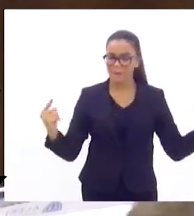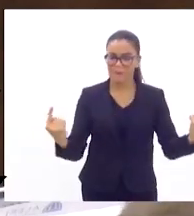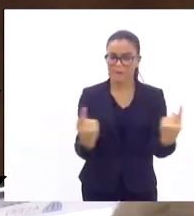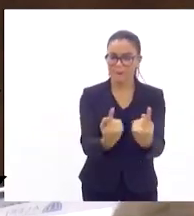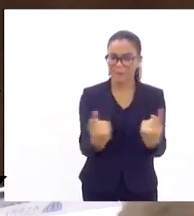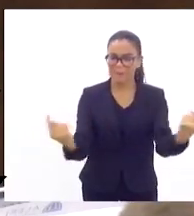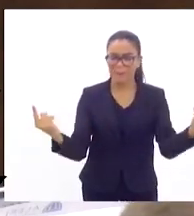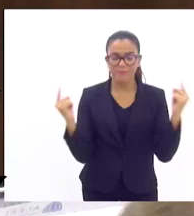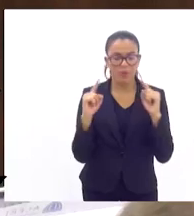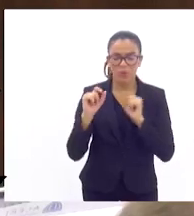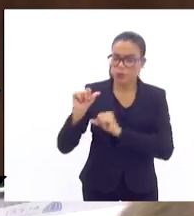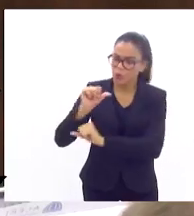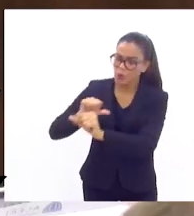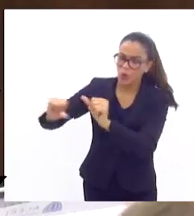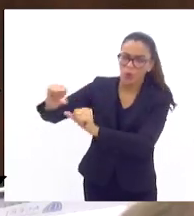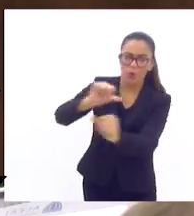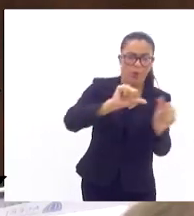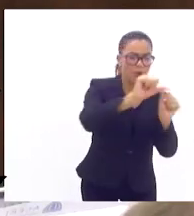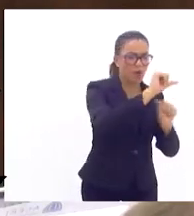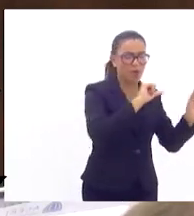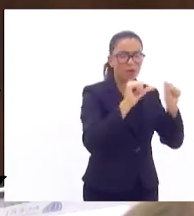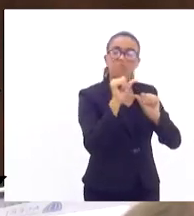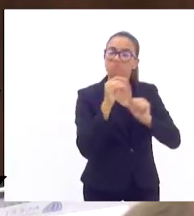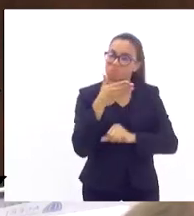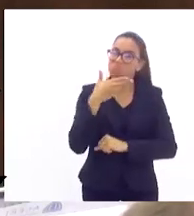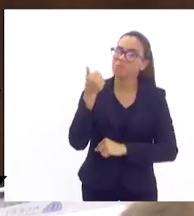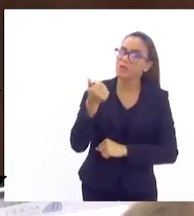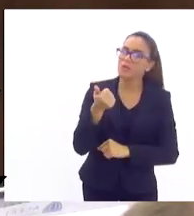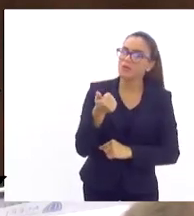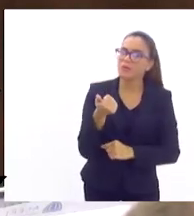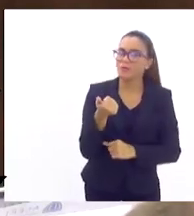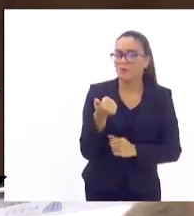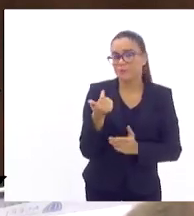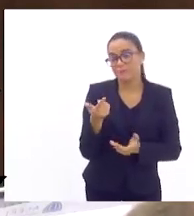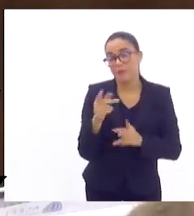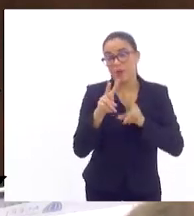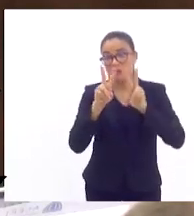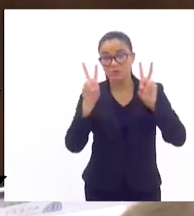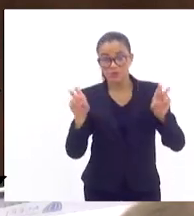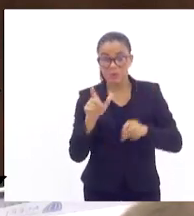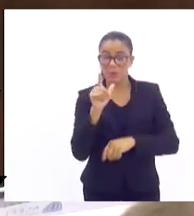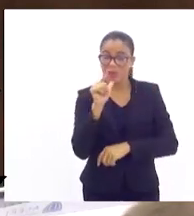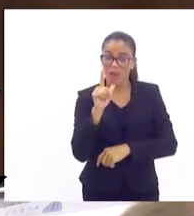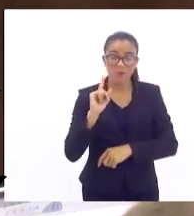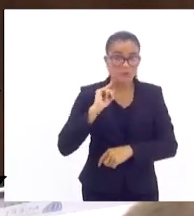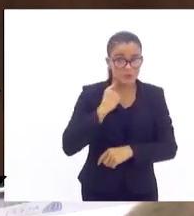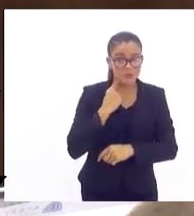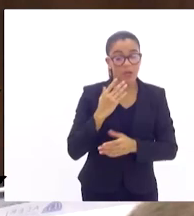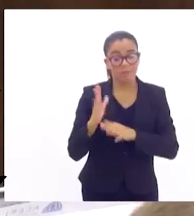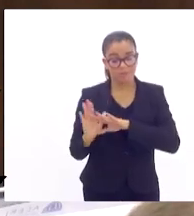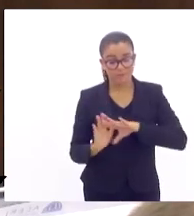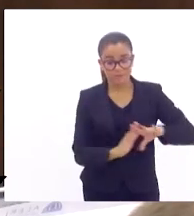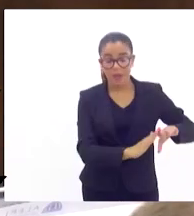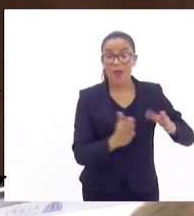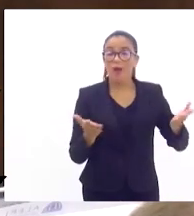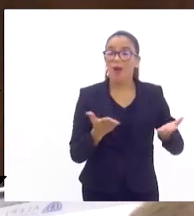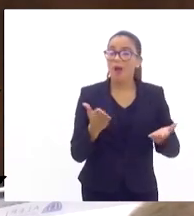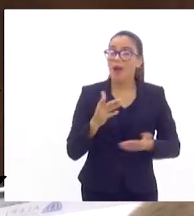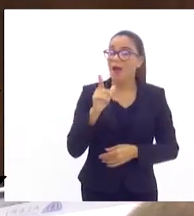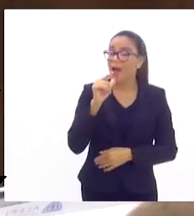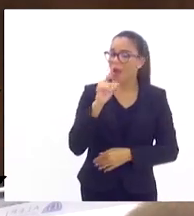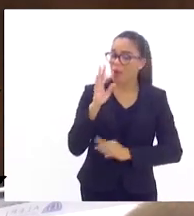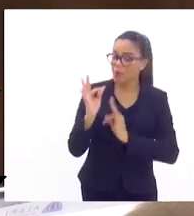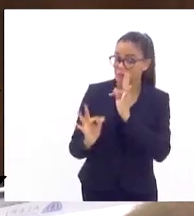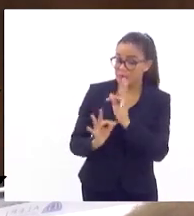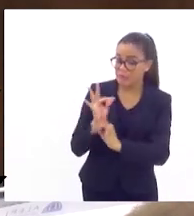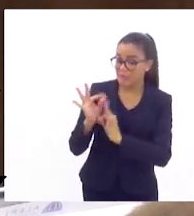trocamos tudo. Por isso aquilo melhorou. Isso, questão de esgoto, questão de água. Já levamos água